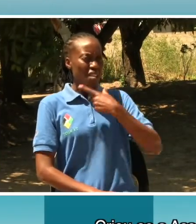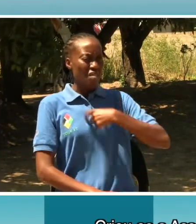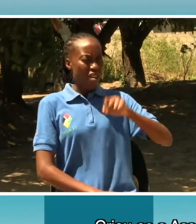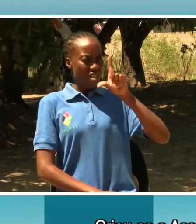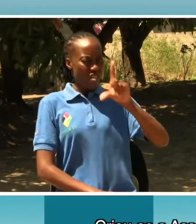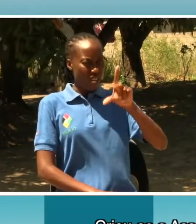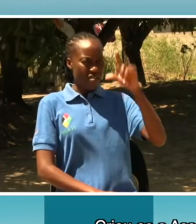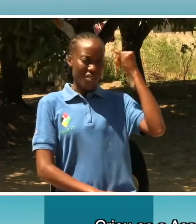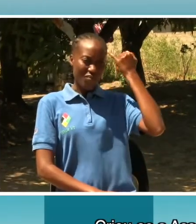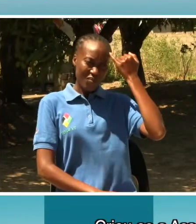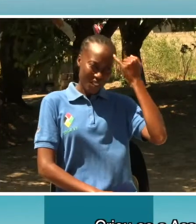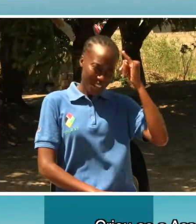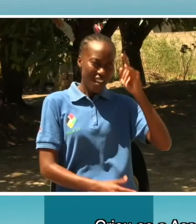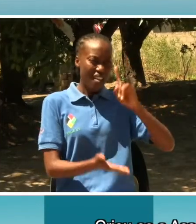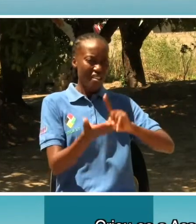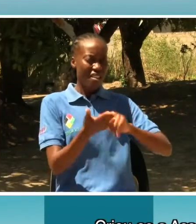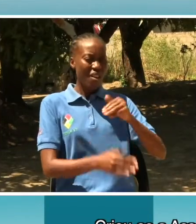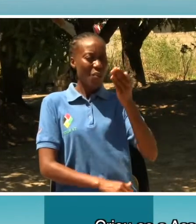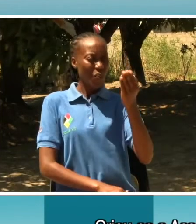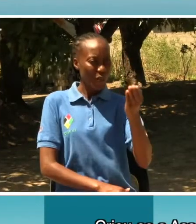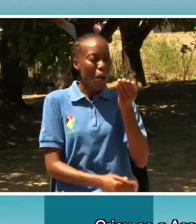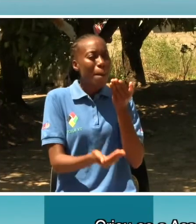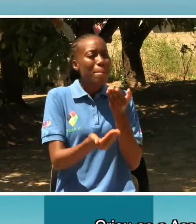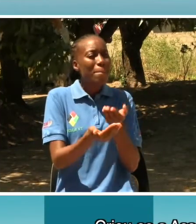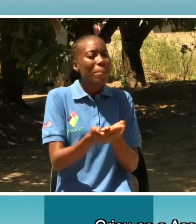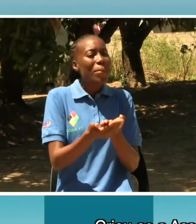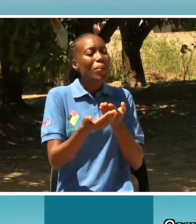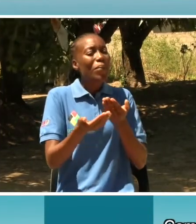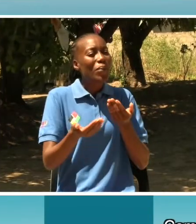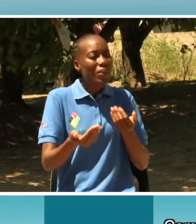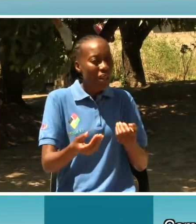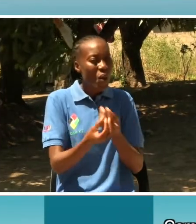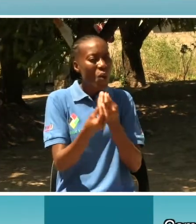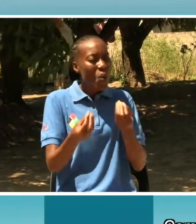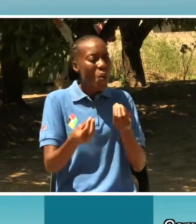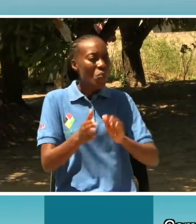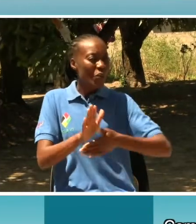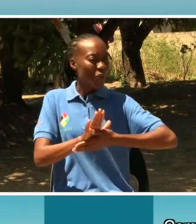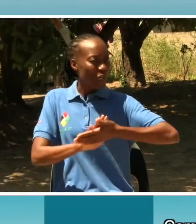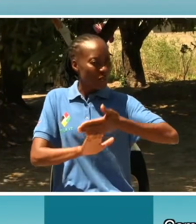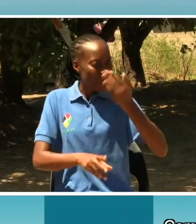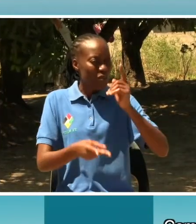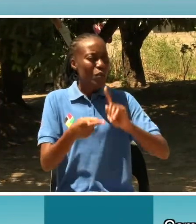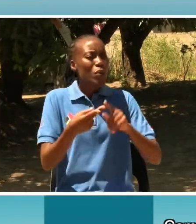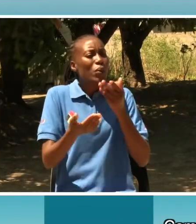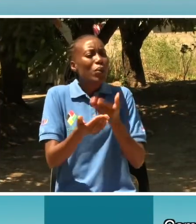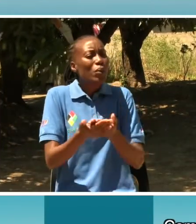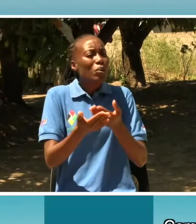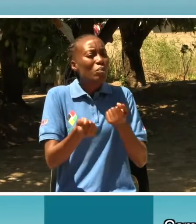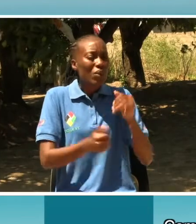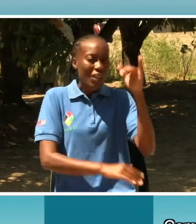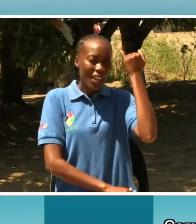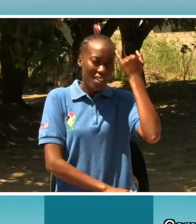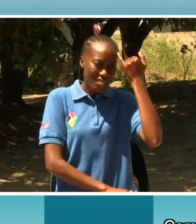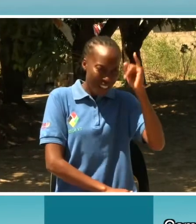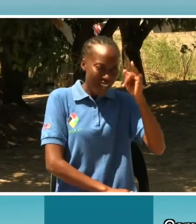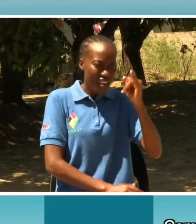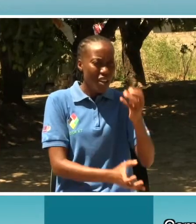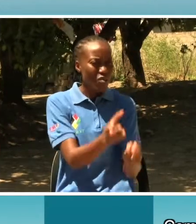Pelo sinal, Leta que teve a ideia. Porquê? Como é que começou e